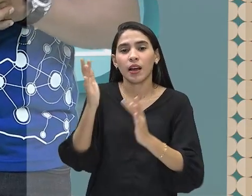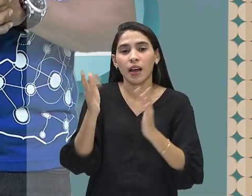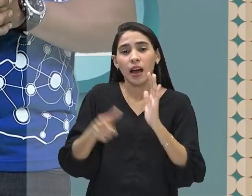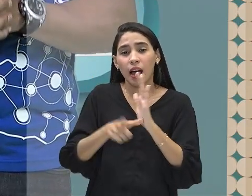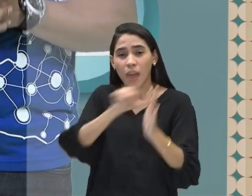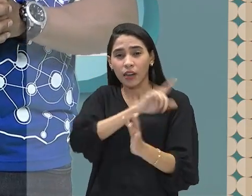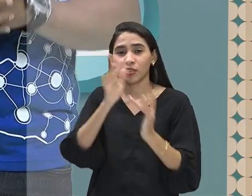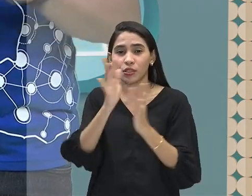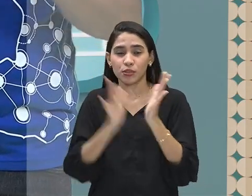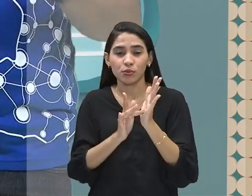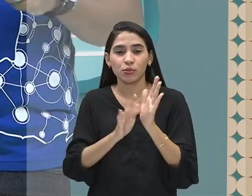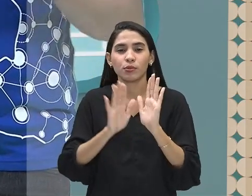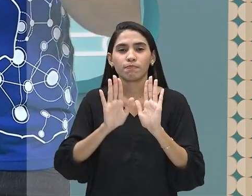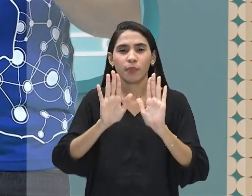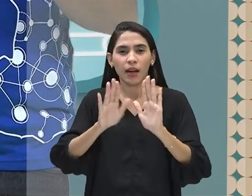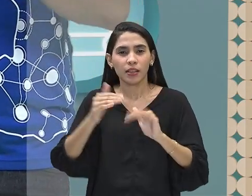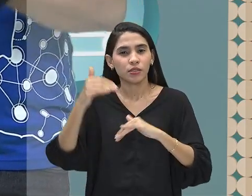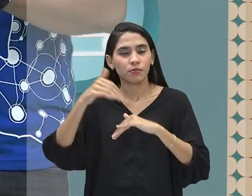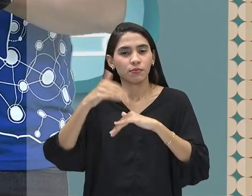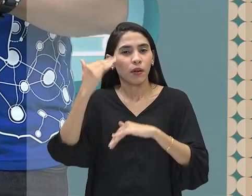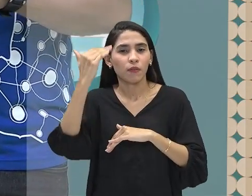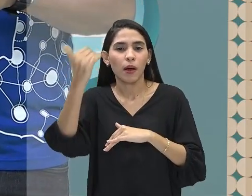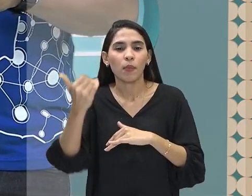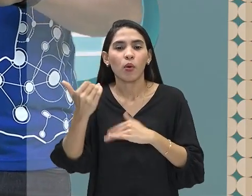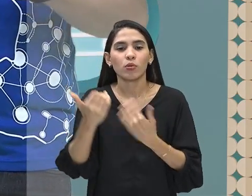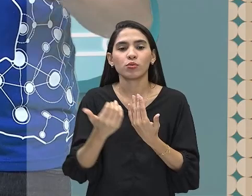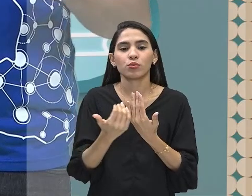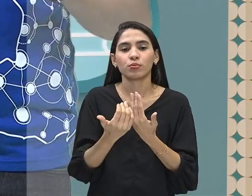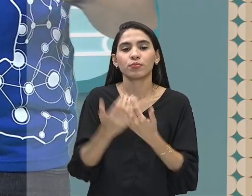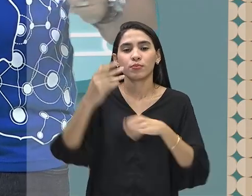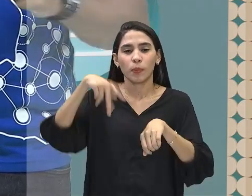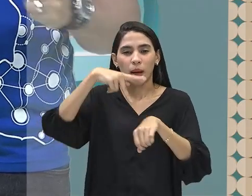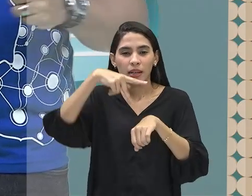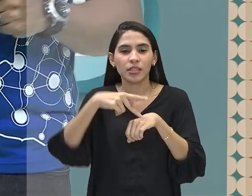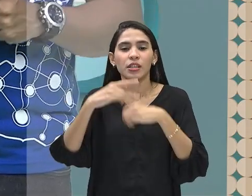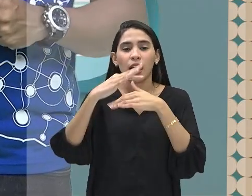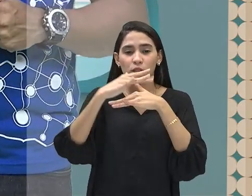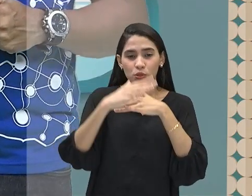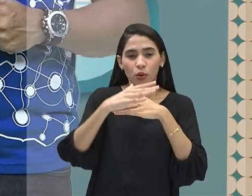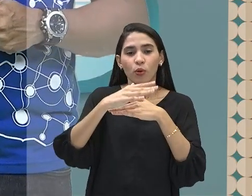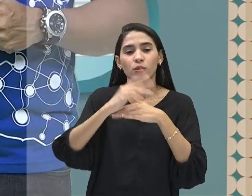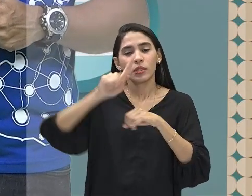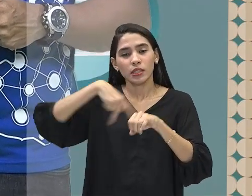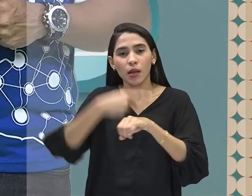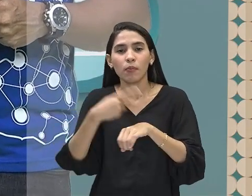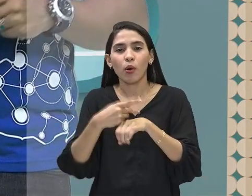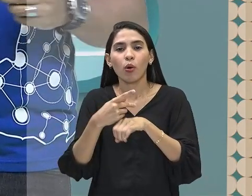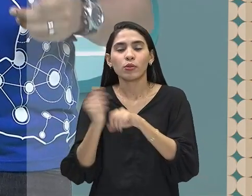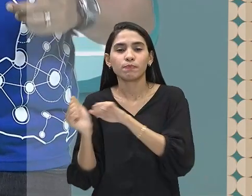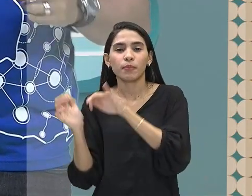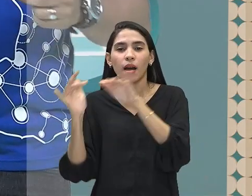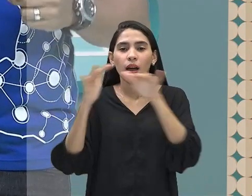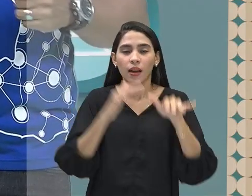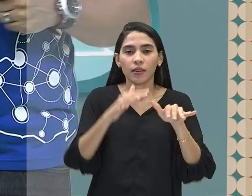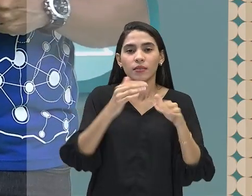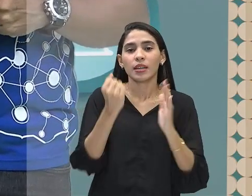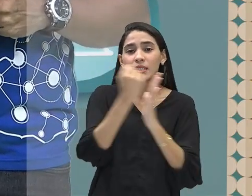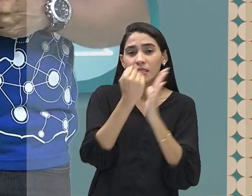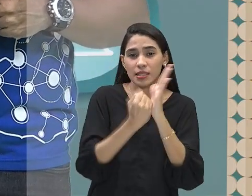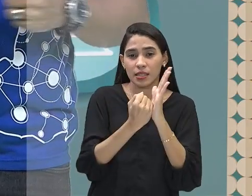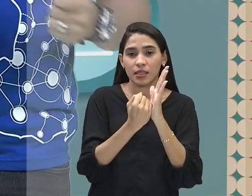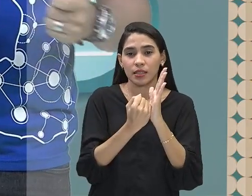se popularizou e ganhou mais adeptos ali na Escócia depois de alguns processos migratórios em torno do